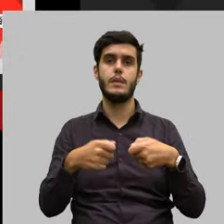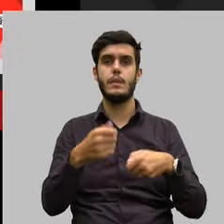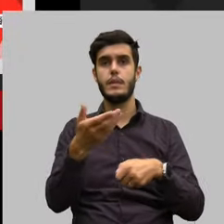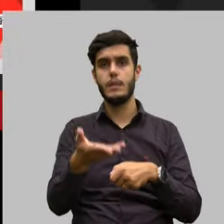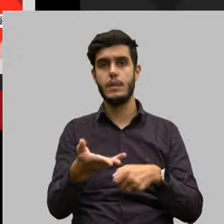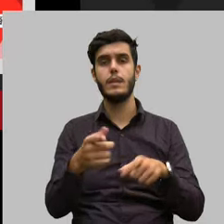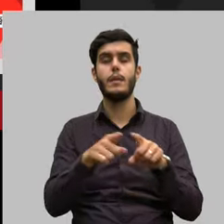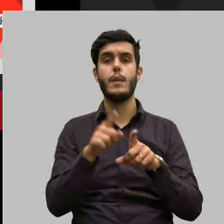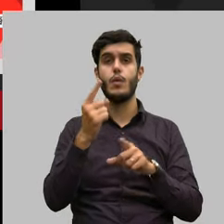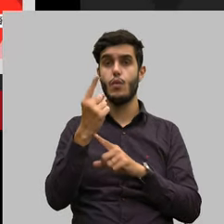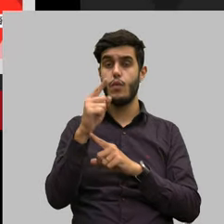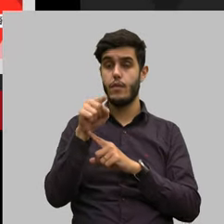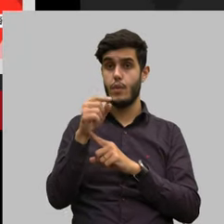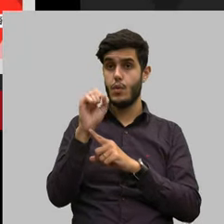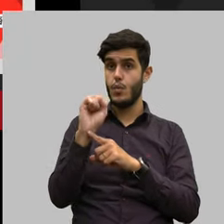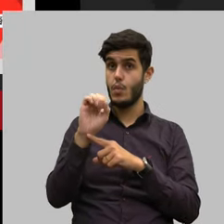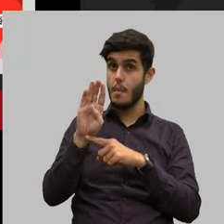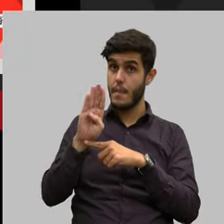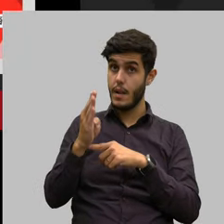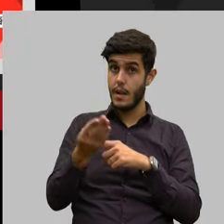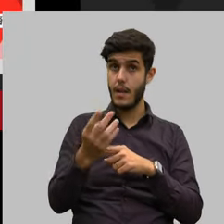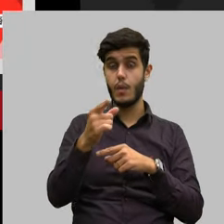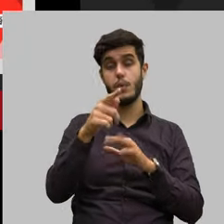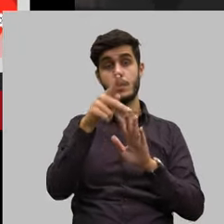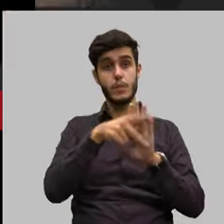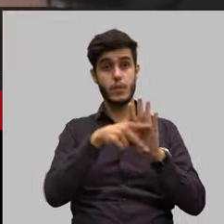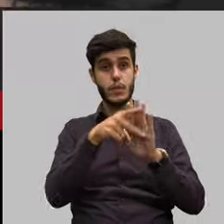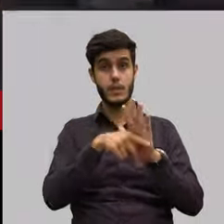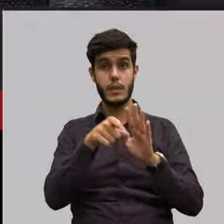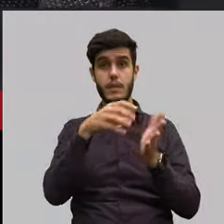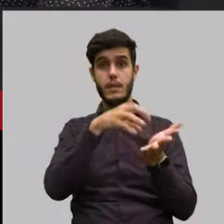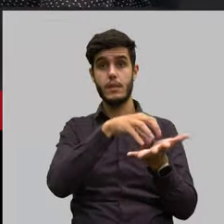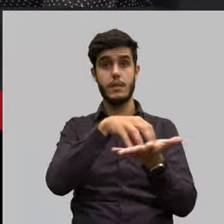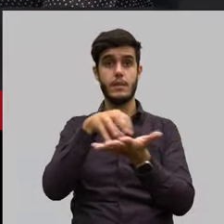1,8 bilhão deais para esses novos projetos dos